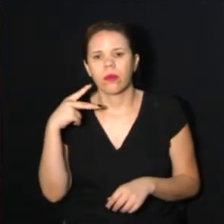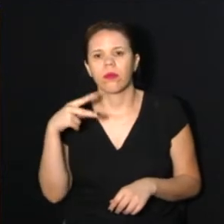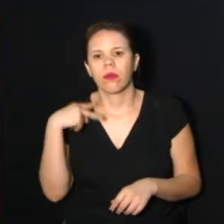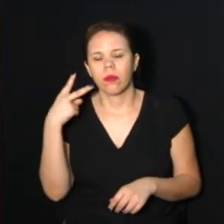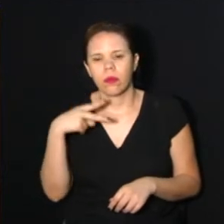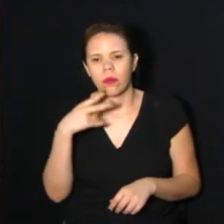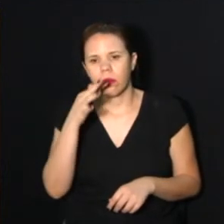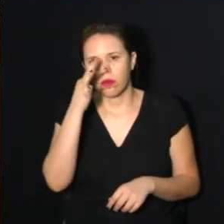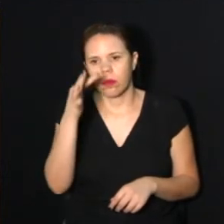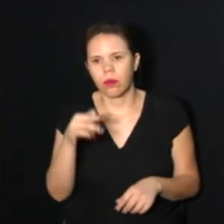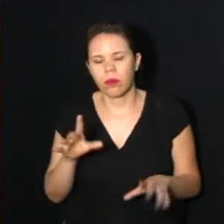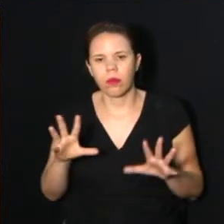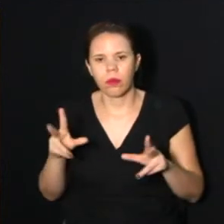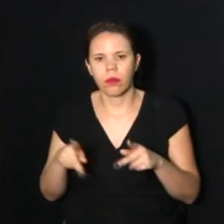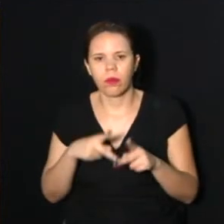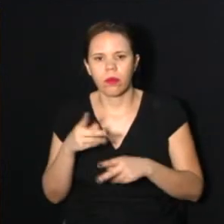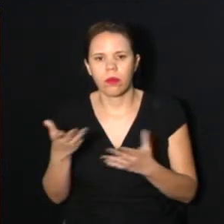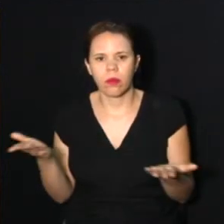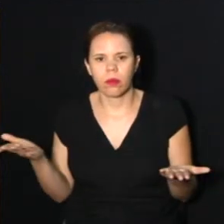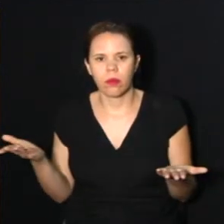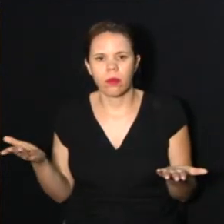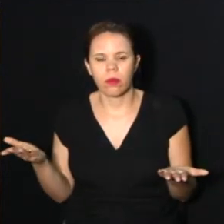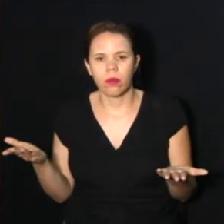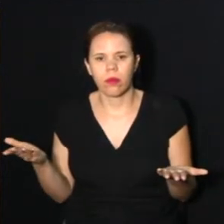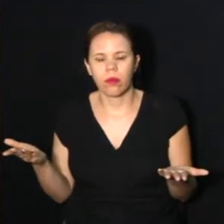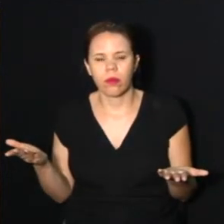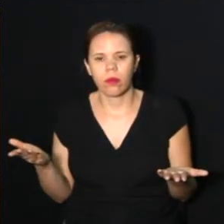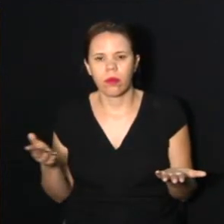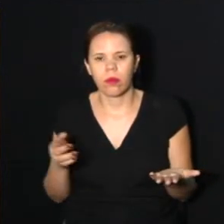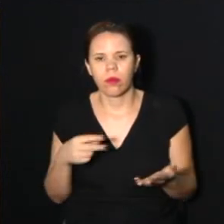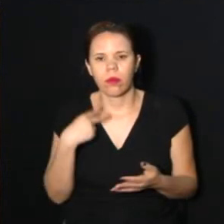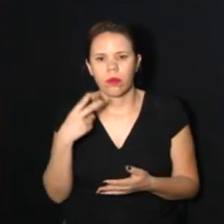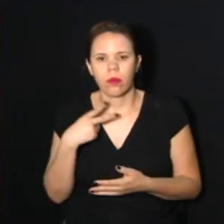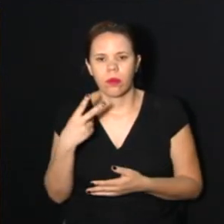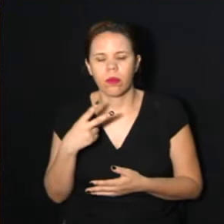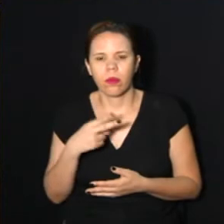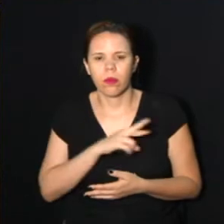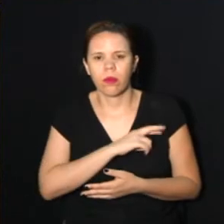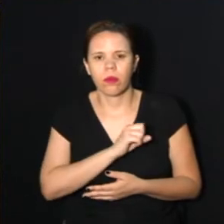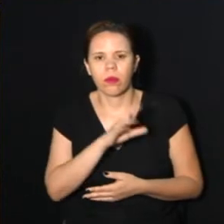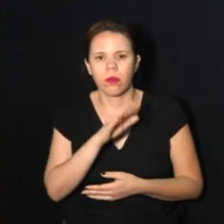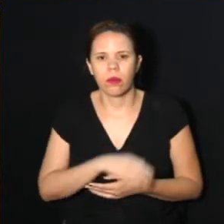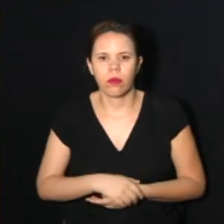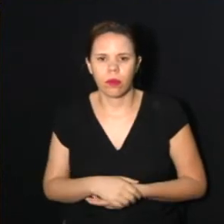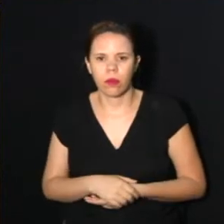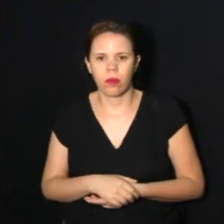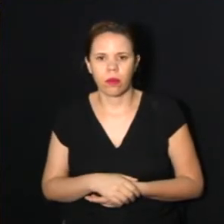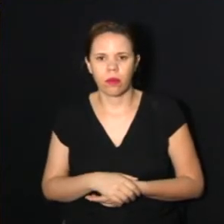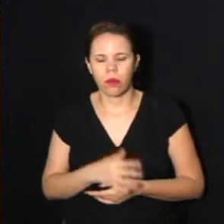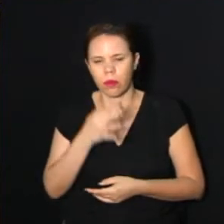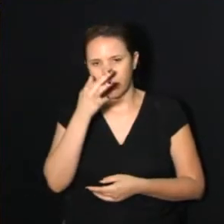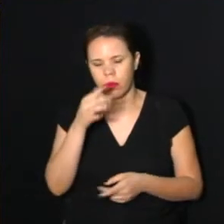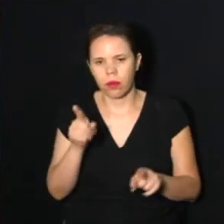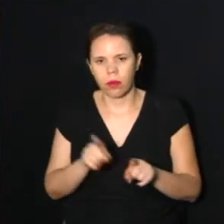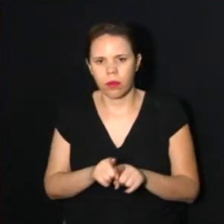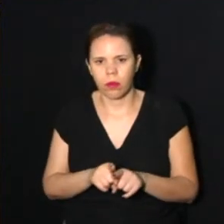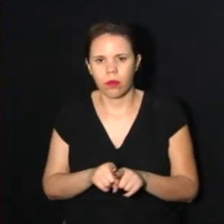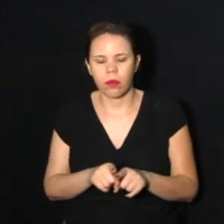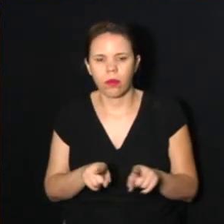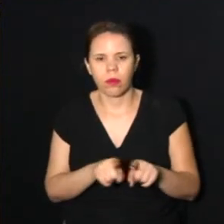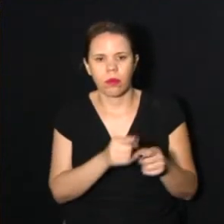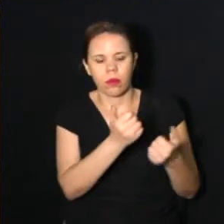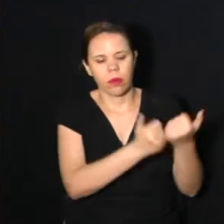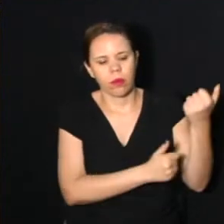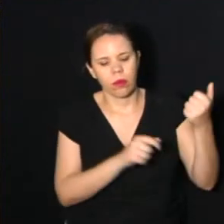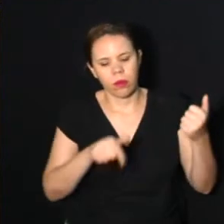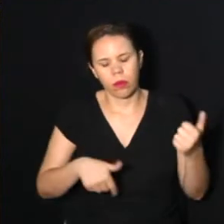Luiz, como os senhores, vereador Rubens Gás e vereador Antônio Flores, estão na suplência, mas ocupam